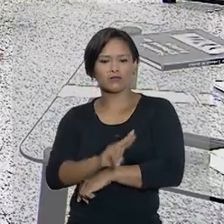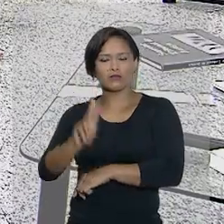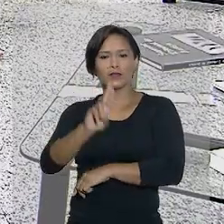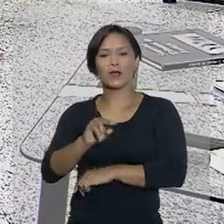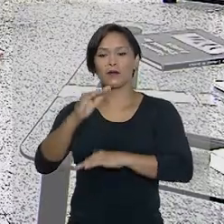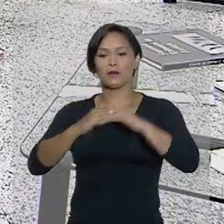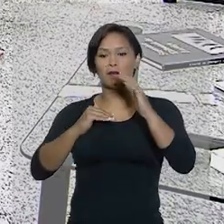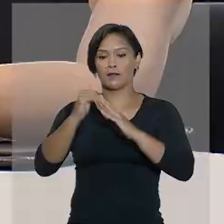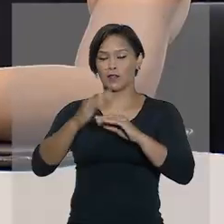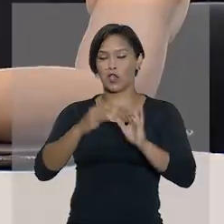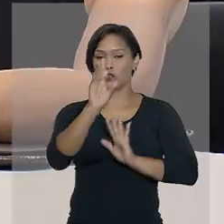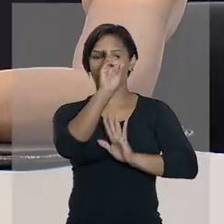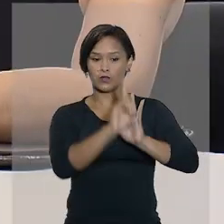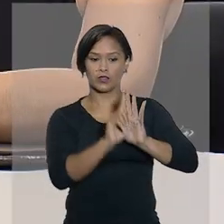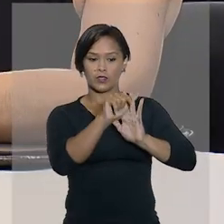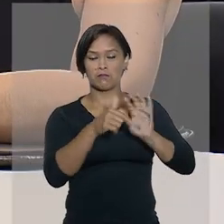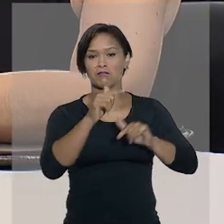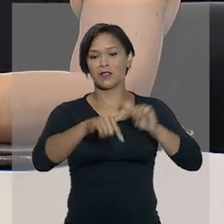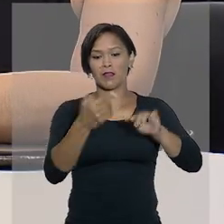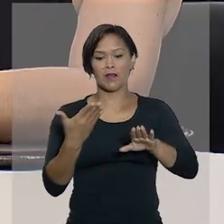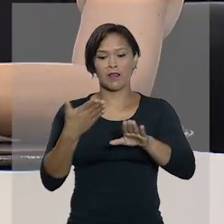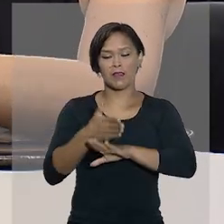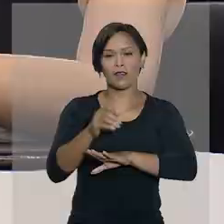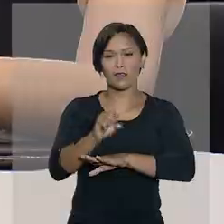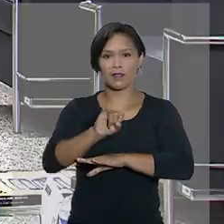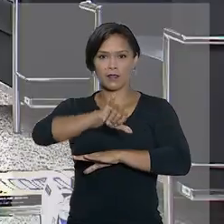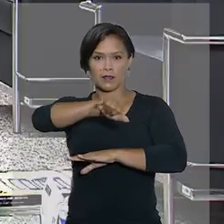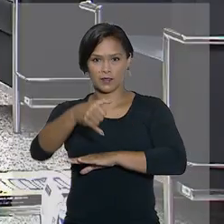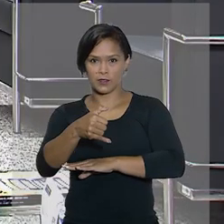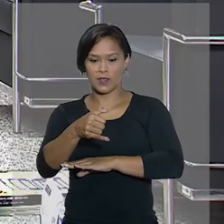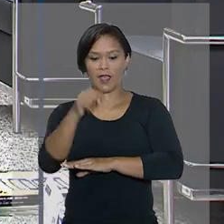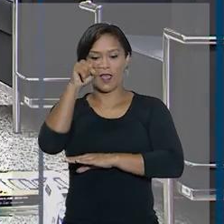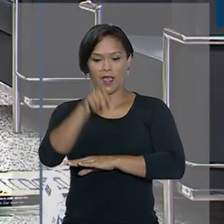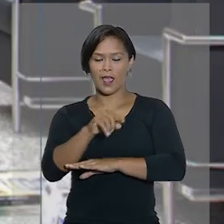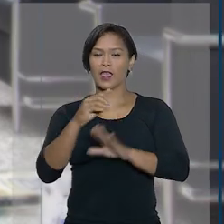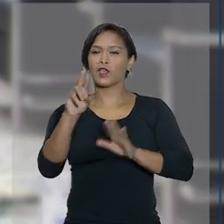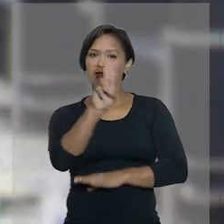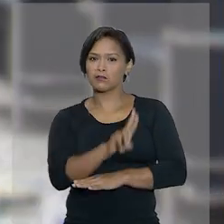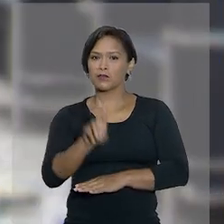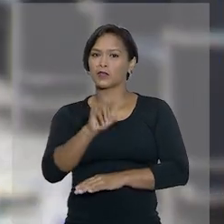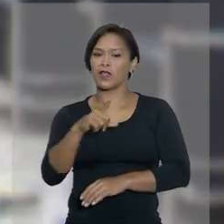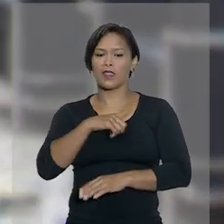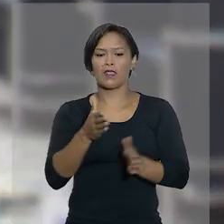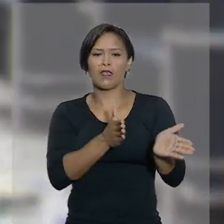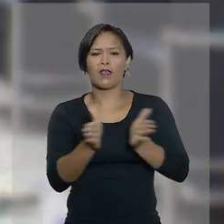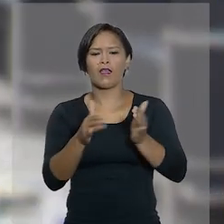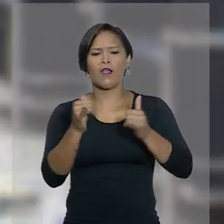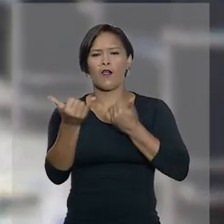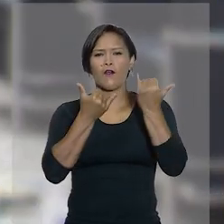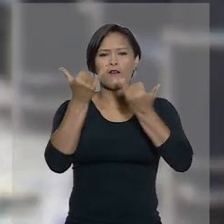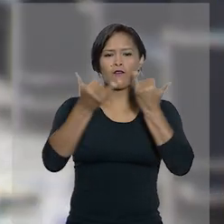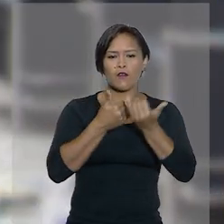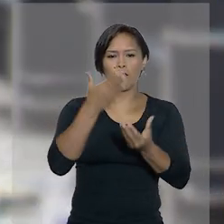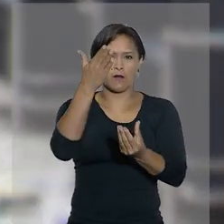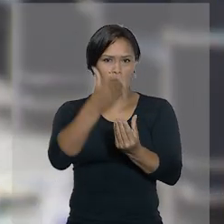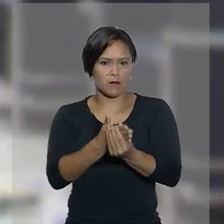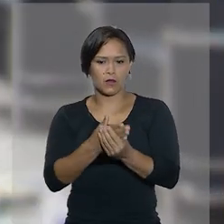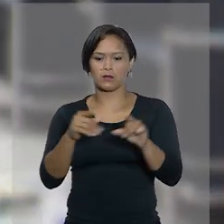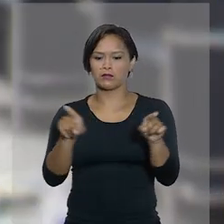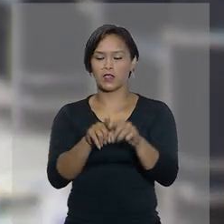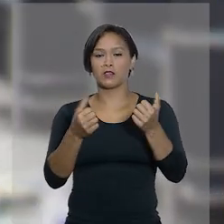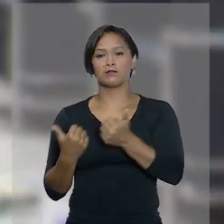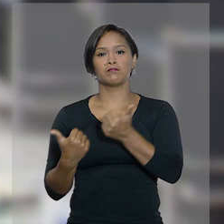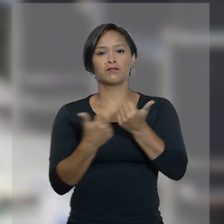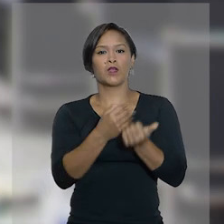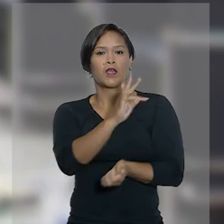pelos profissionais do direito que atuam no STJ. Aqui, o usuário tem acesso a informações processuais,